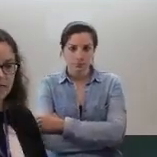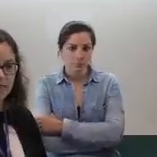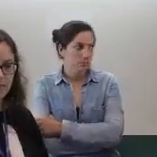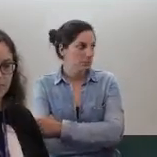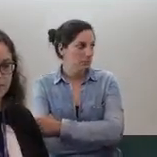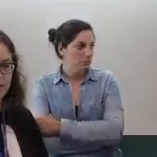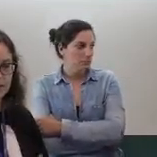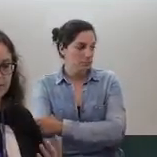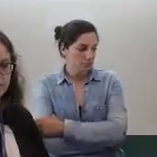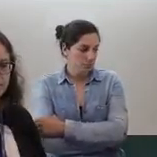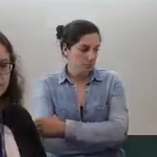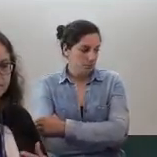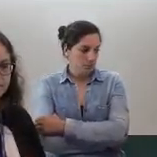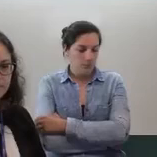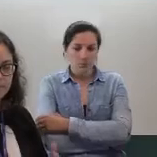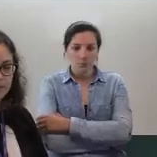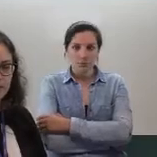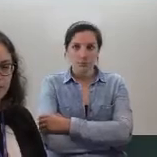Vai mostrar ali para vocês